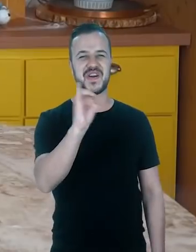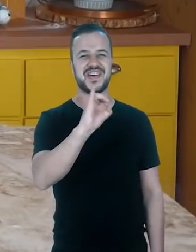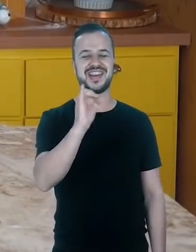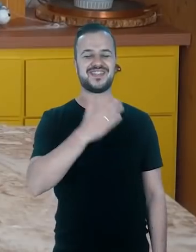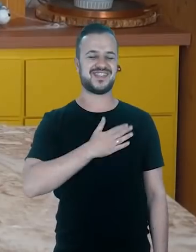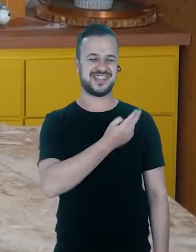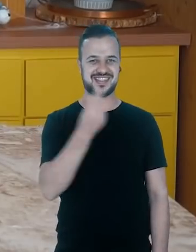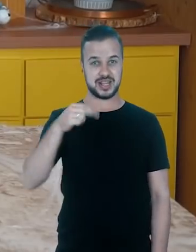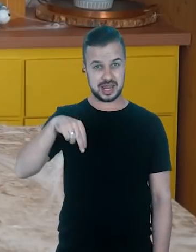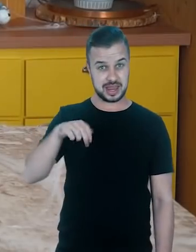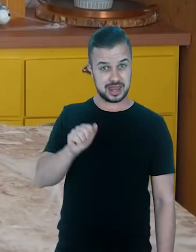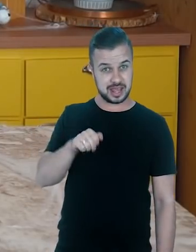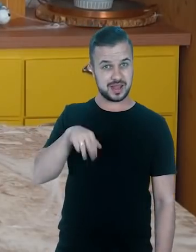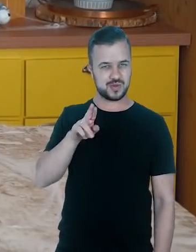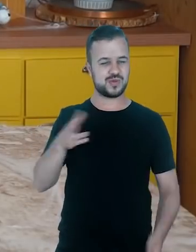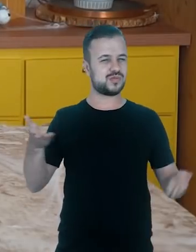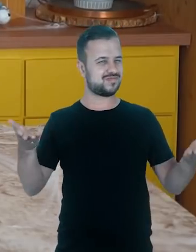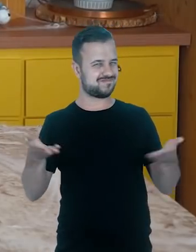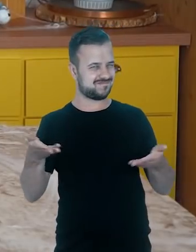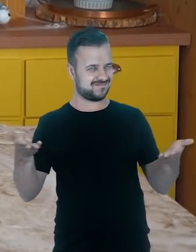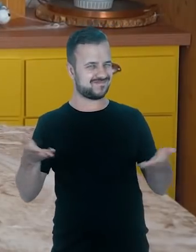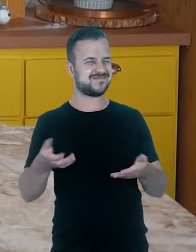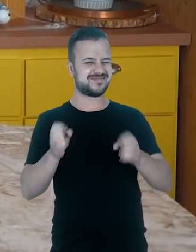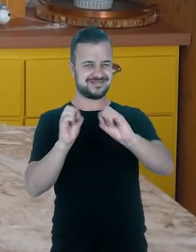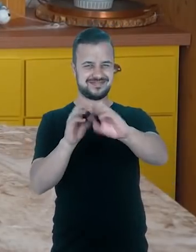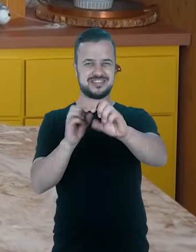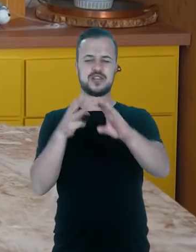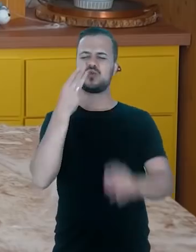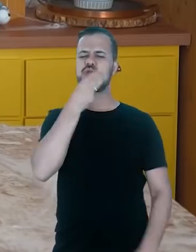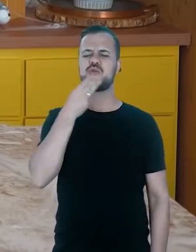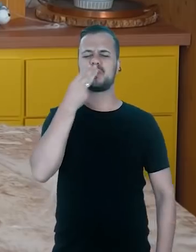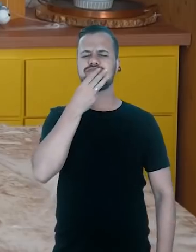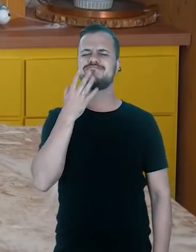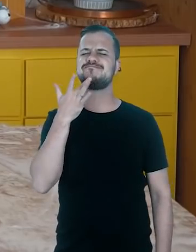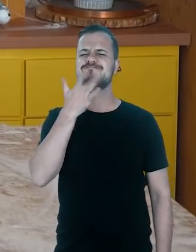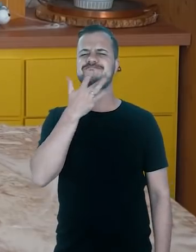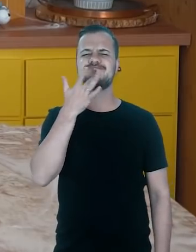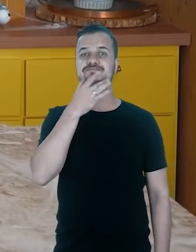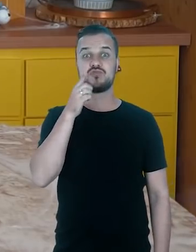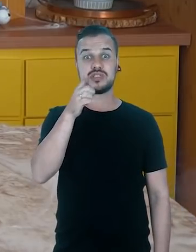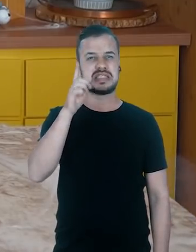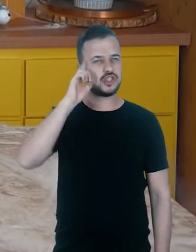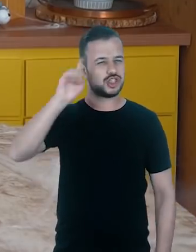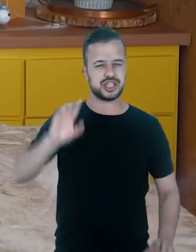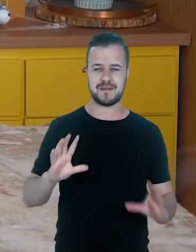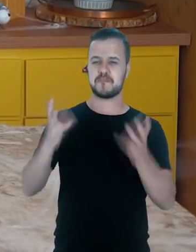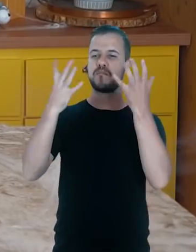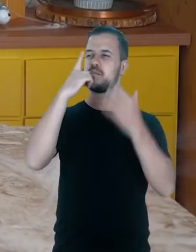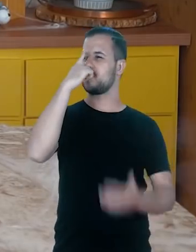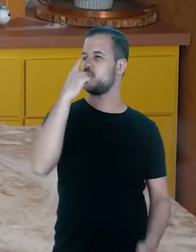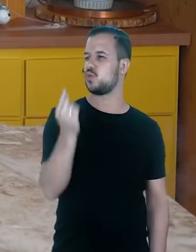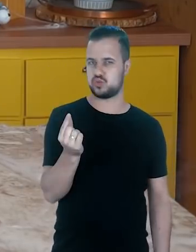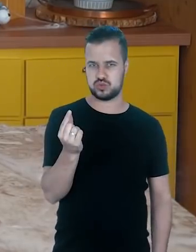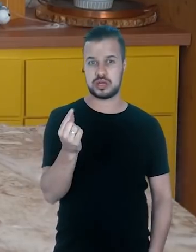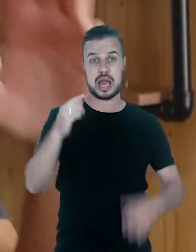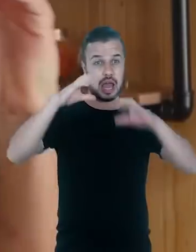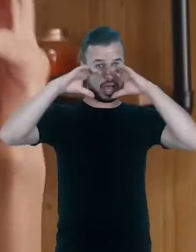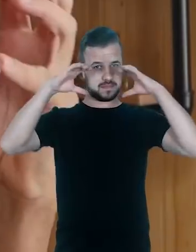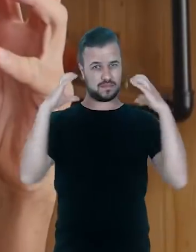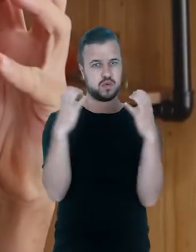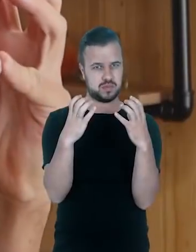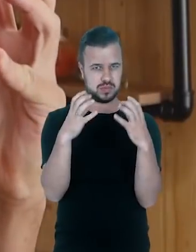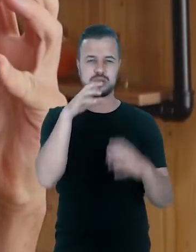Oi pessoal, tudo bem aí com vocês? Eu sou o Nando Andrade e hoje eu vou ensinar para vocês um docinho maravilhoso para você fazer no Halloween. É